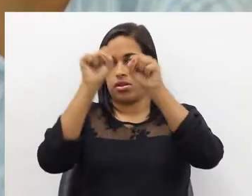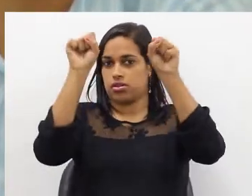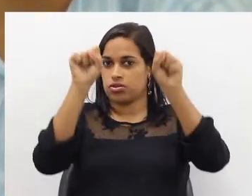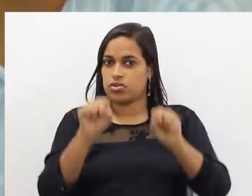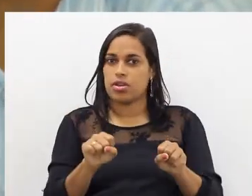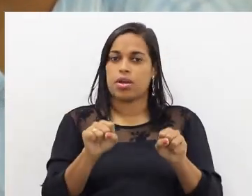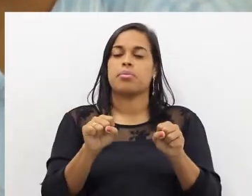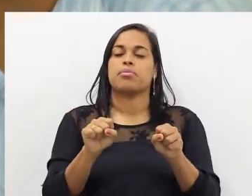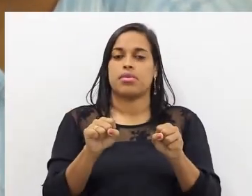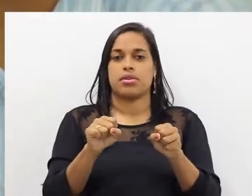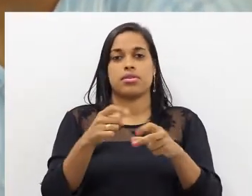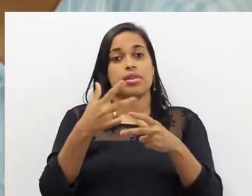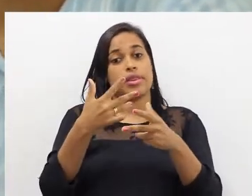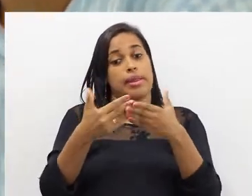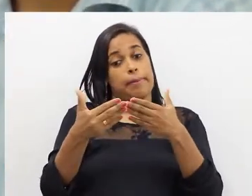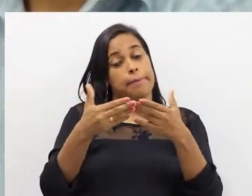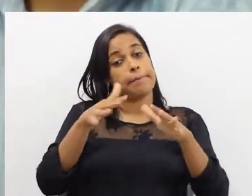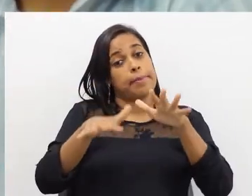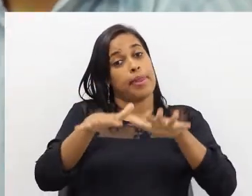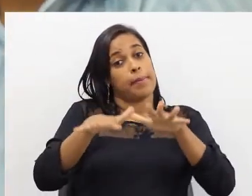duplex, dependendo da configuração da rede.